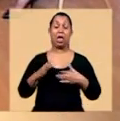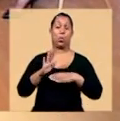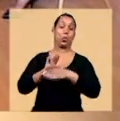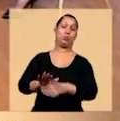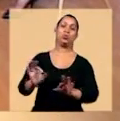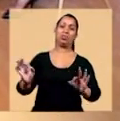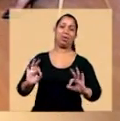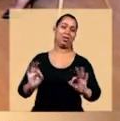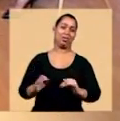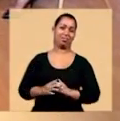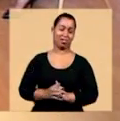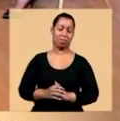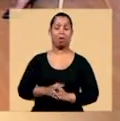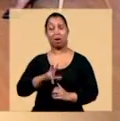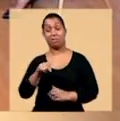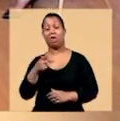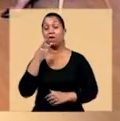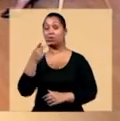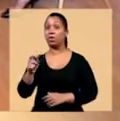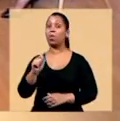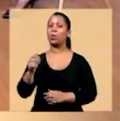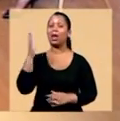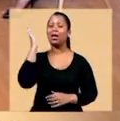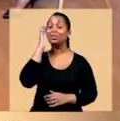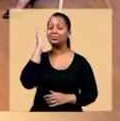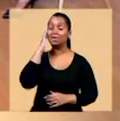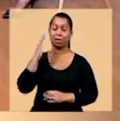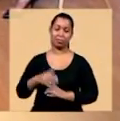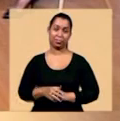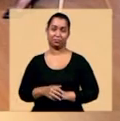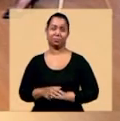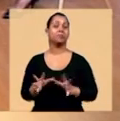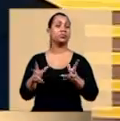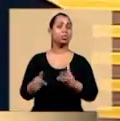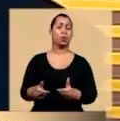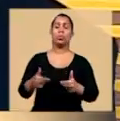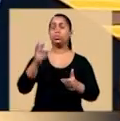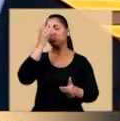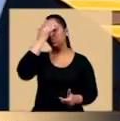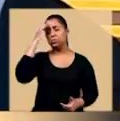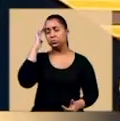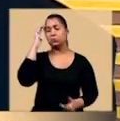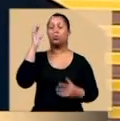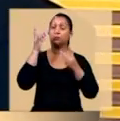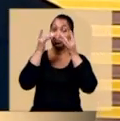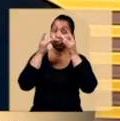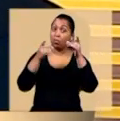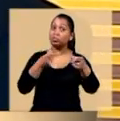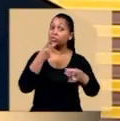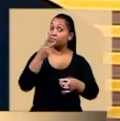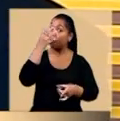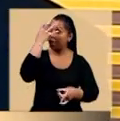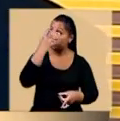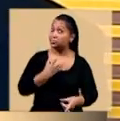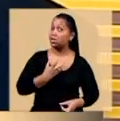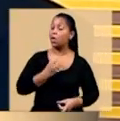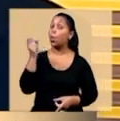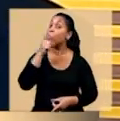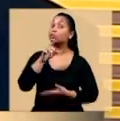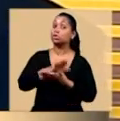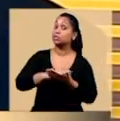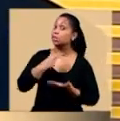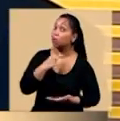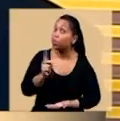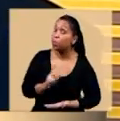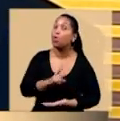que ela sabe. Ela não está ali para ajudar essa pessoa e nem aquela. Ela vai lá para dizer o que ela sabe. Tanto que toda testemunha é divertida. Né? Está aqui para